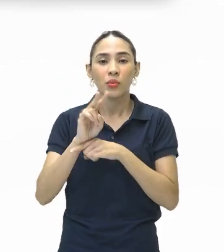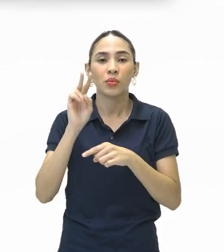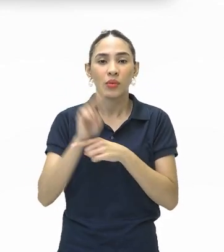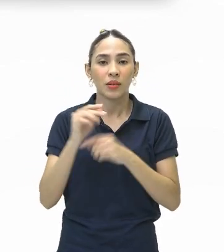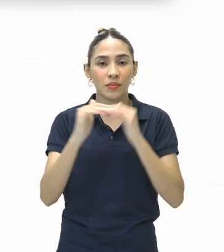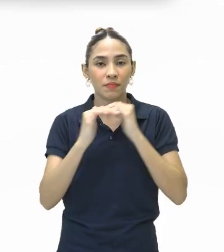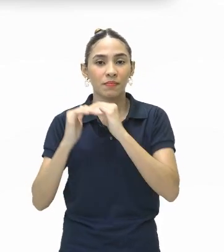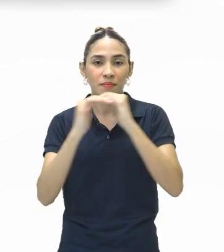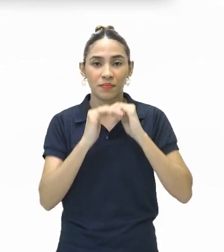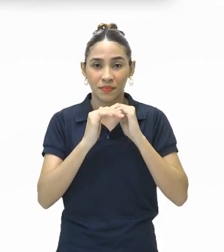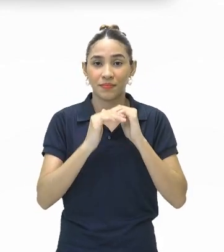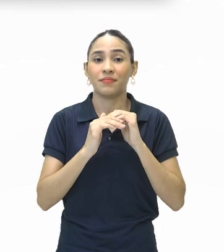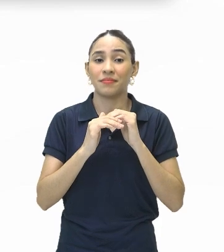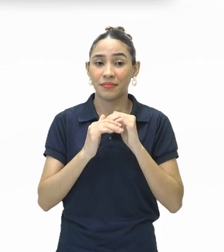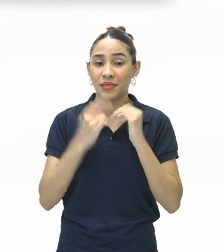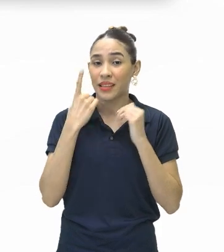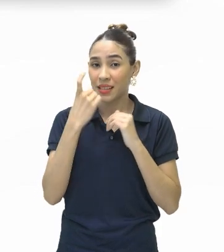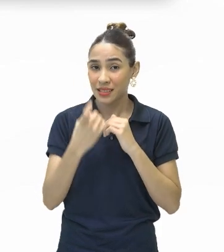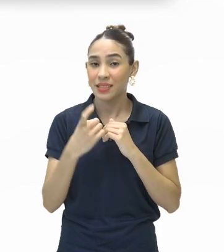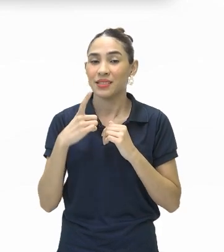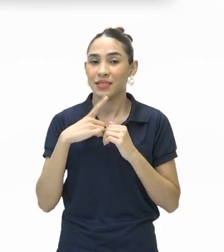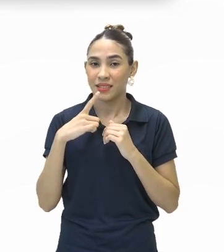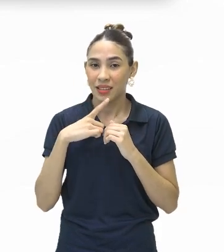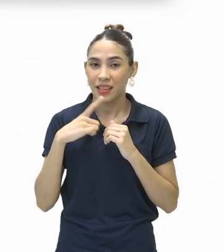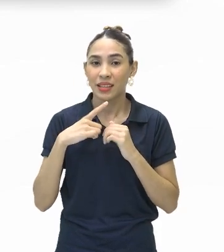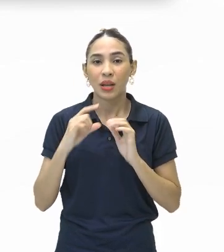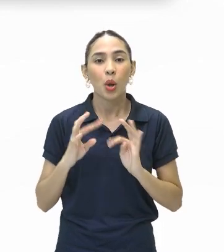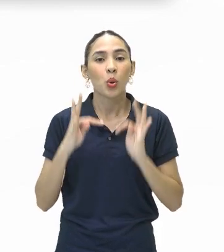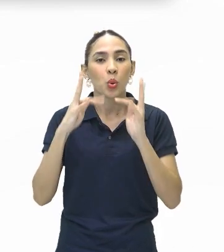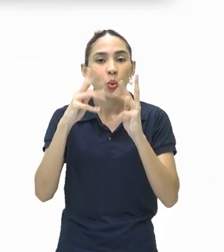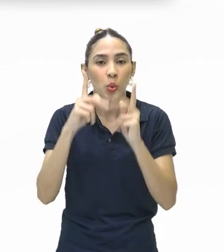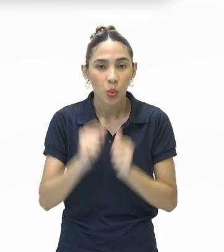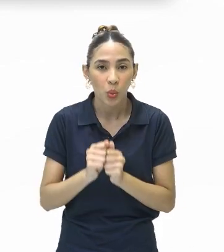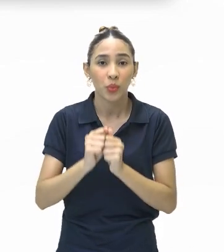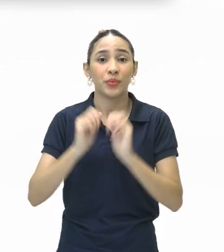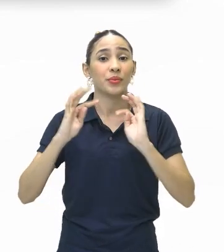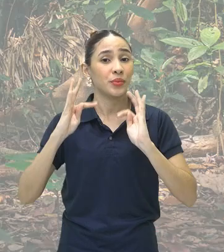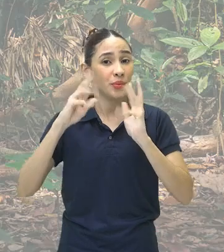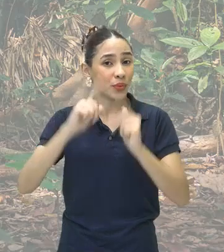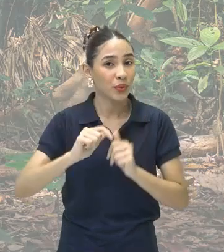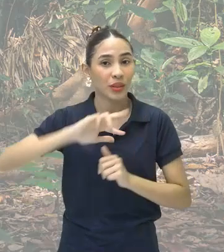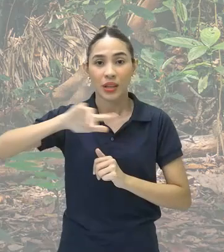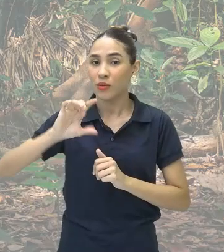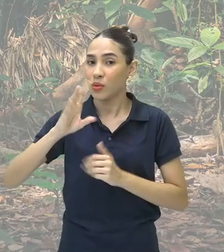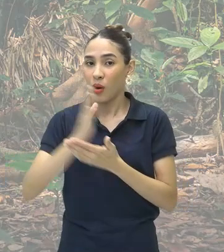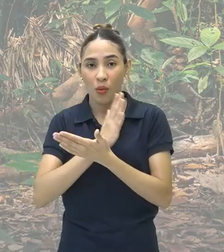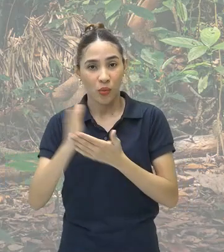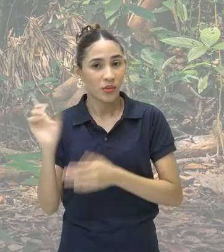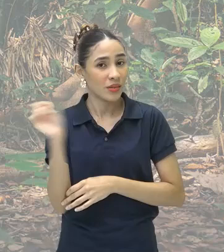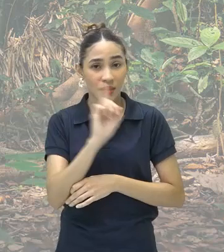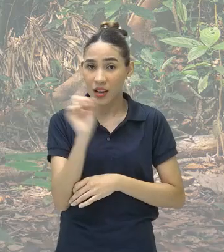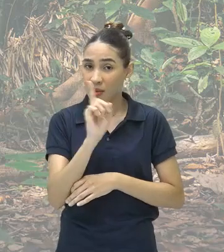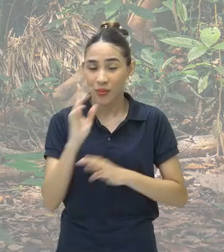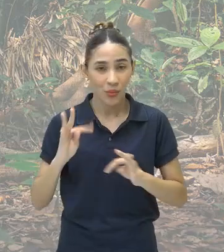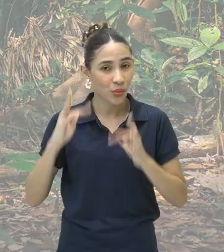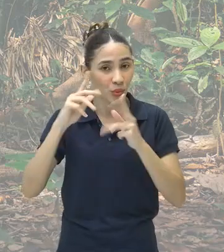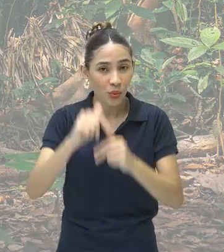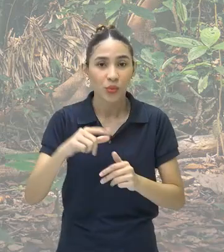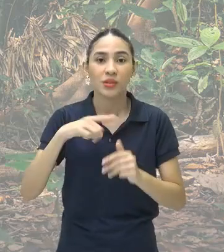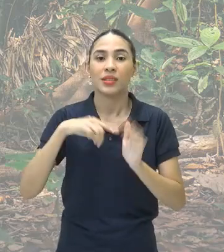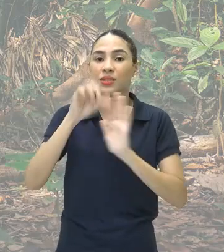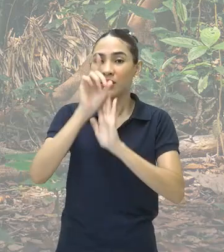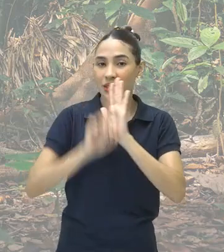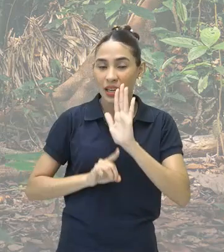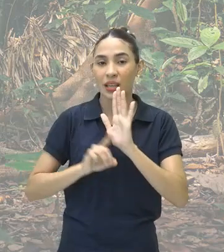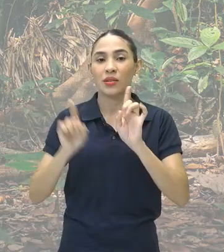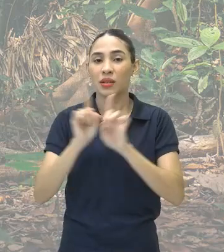ecologicamente equilibrado. Olha só que interessante, né? Todos, não é só para alguns. Todos têm direito